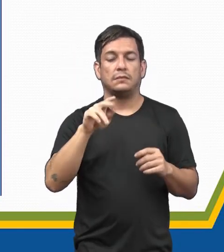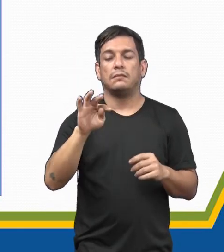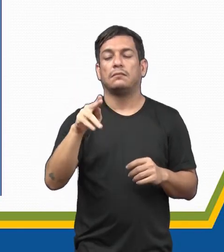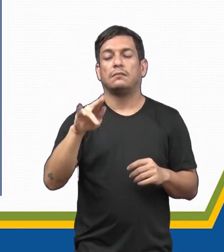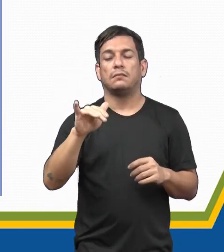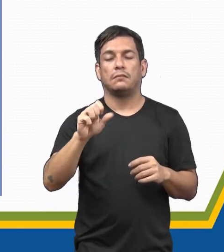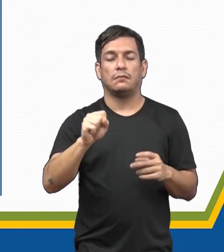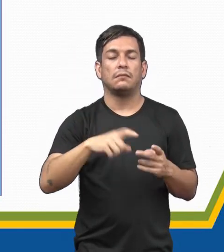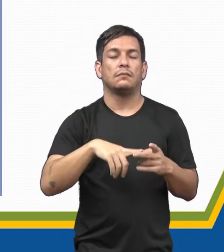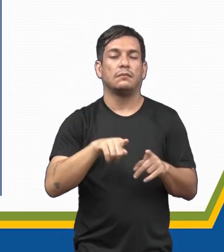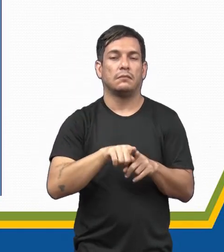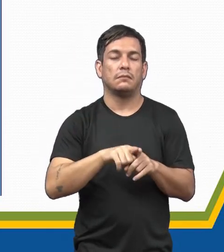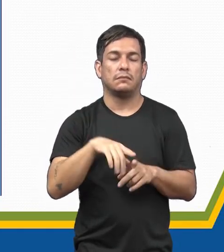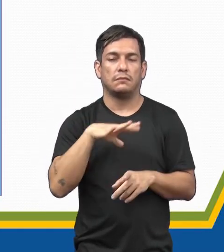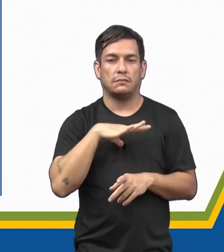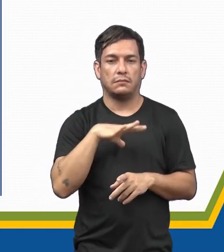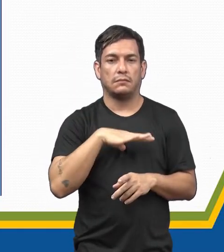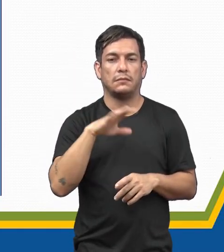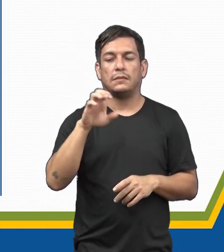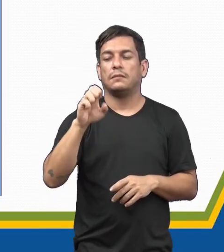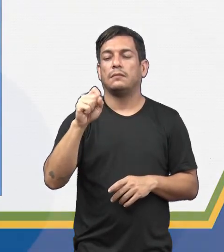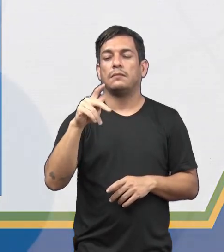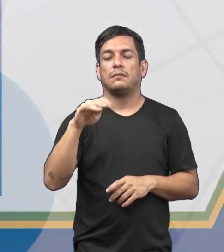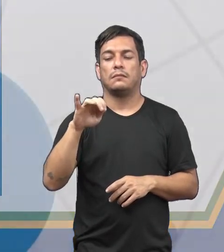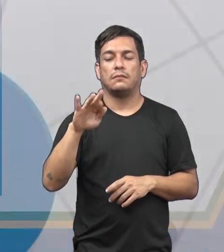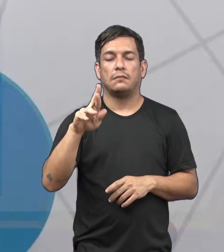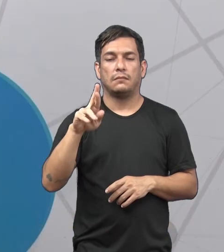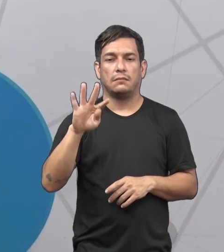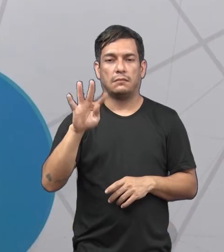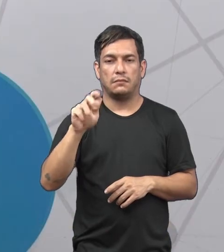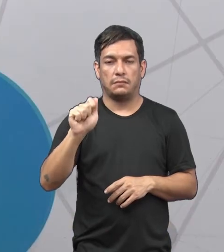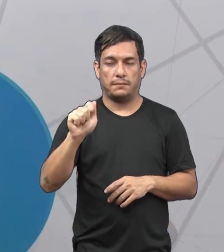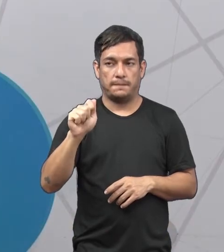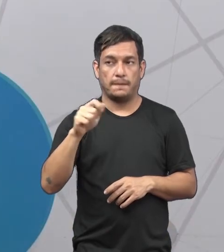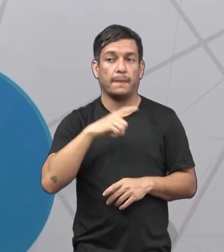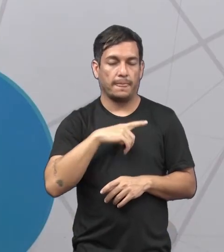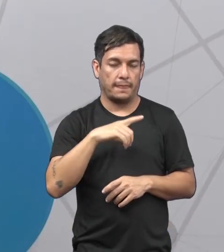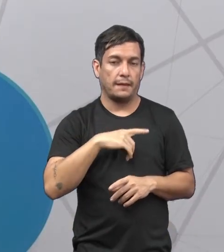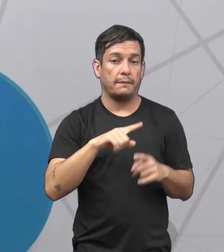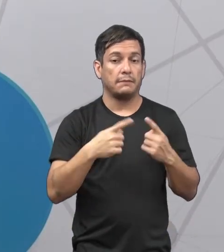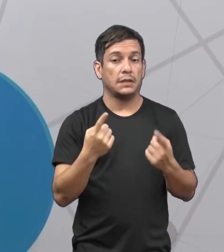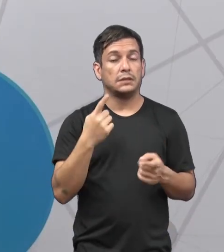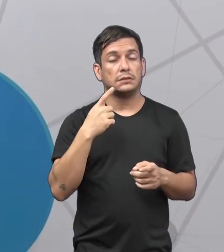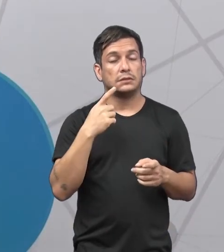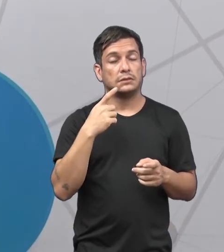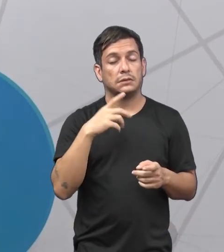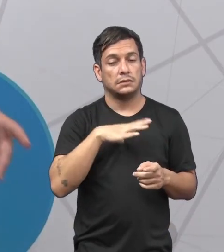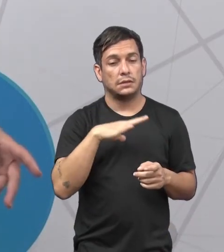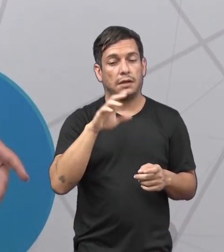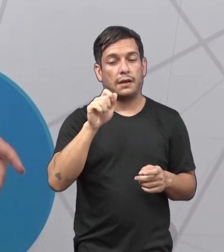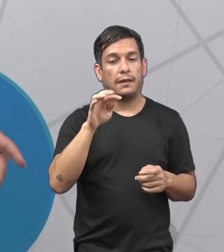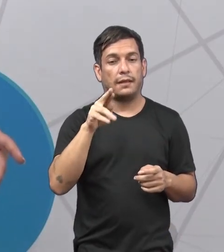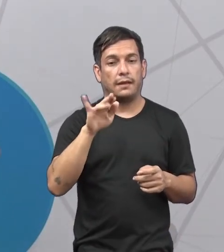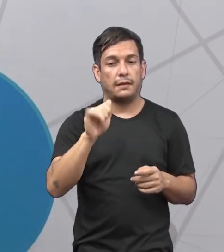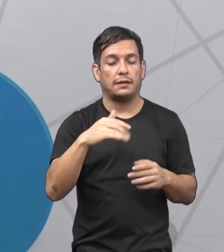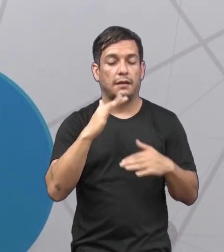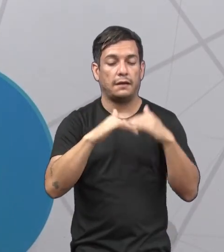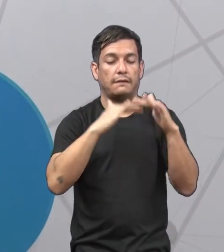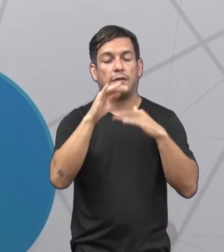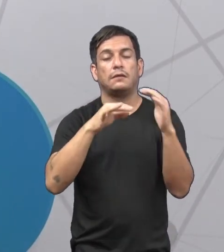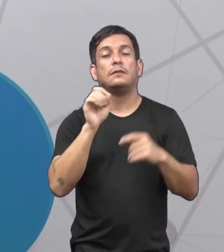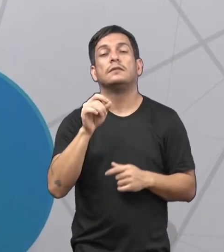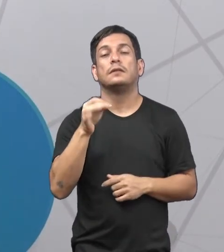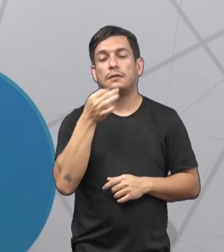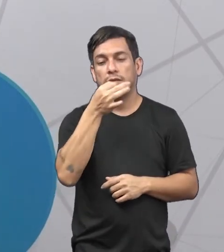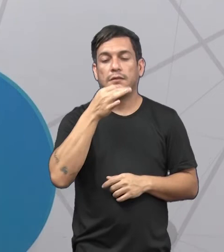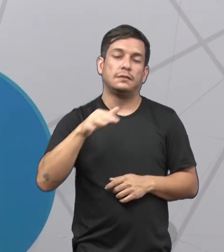quanto na cidade de Esparta, a oligarquia existiu. Só que na cidade de Atenas, ela evolui para a democracia,